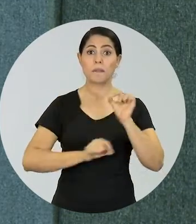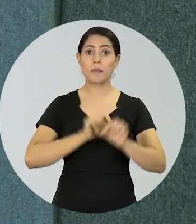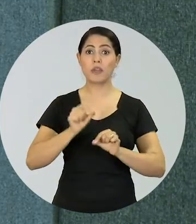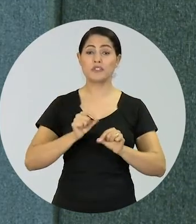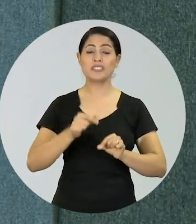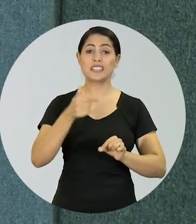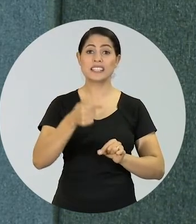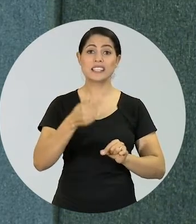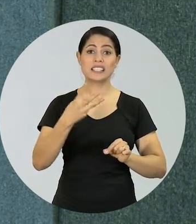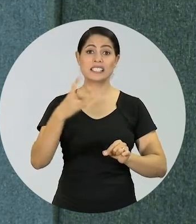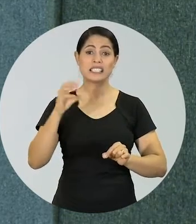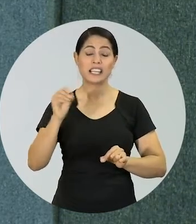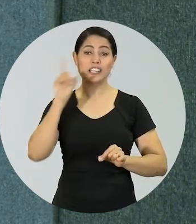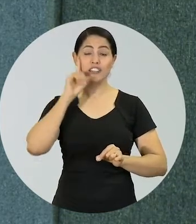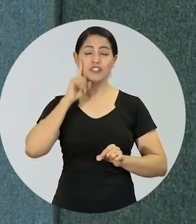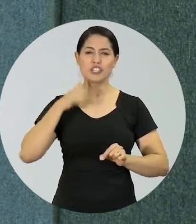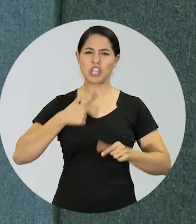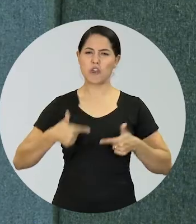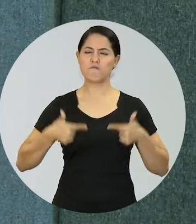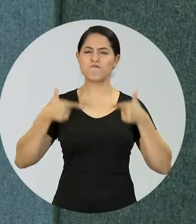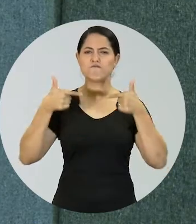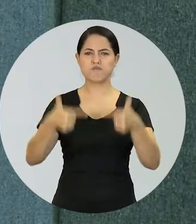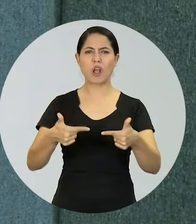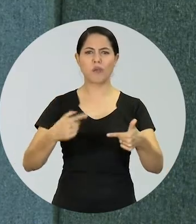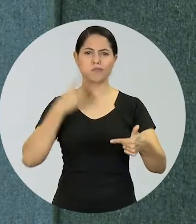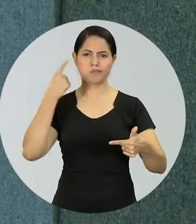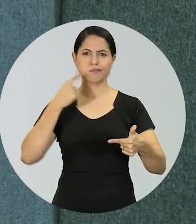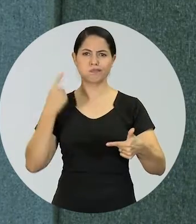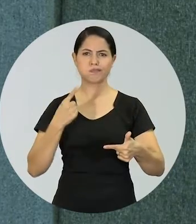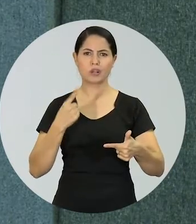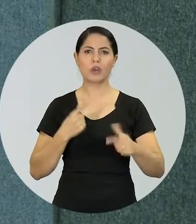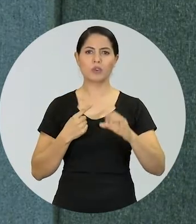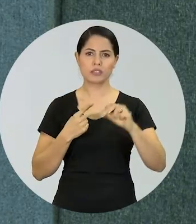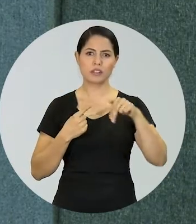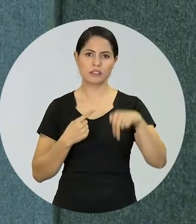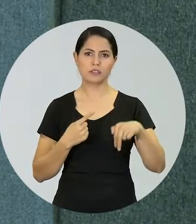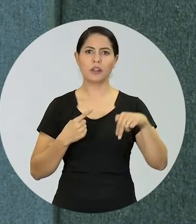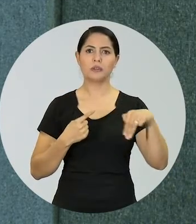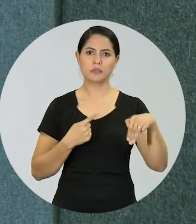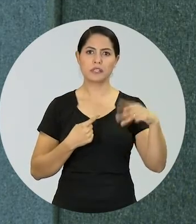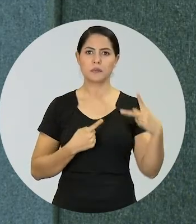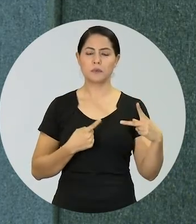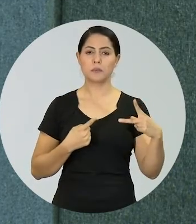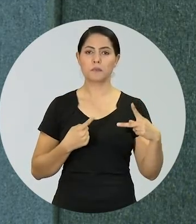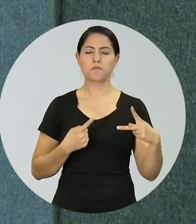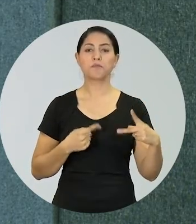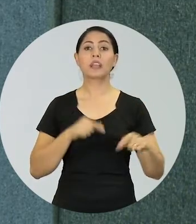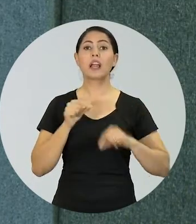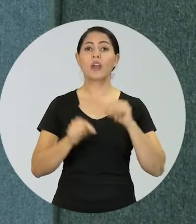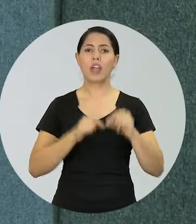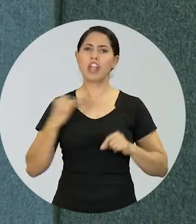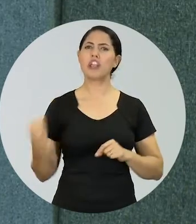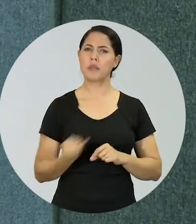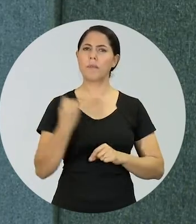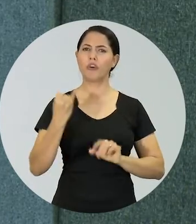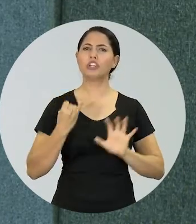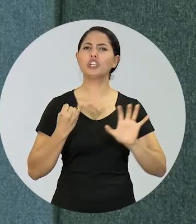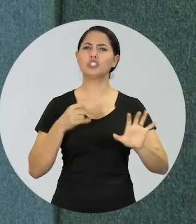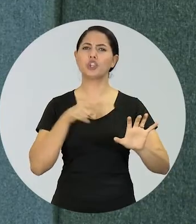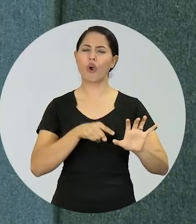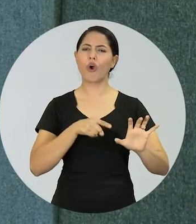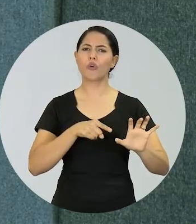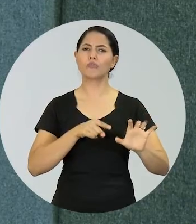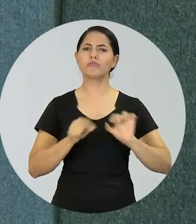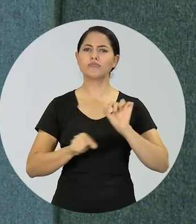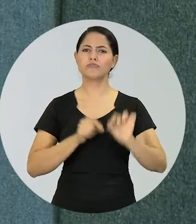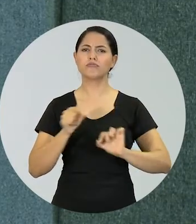primeiro de 730 dias que irei me dedicar à advocacia e ao Conselho Nacional do Ministério Público, órgão de